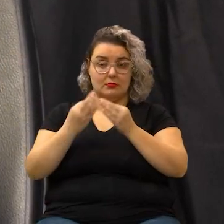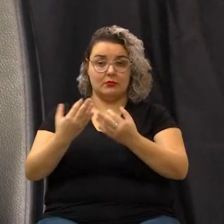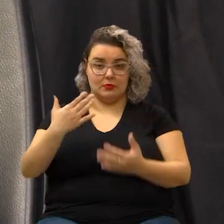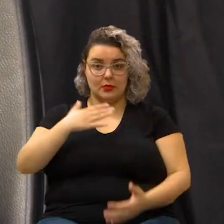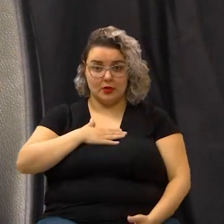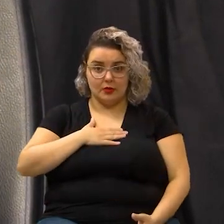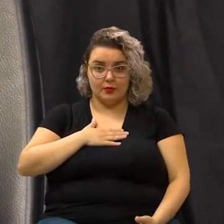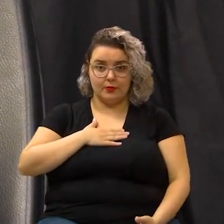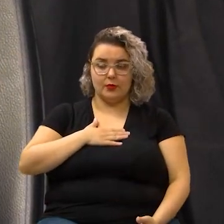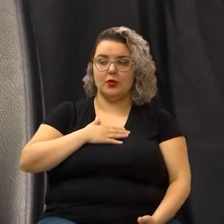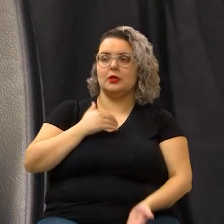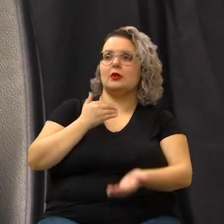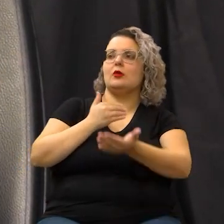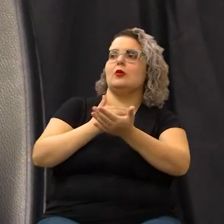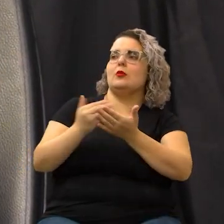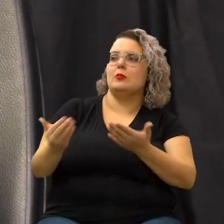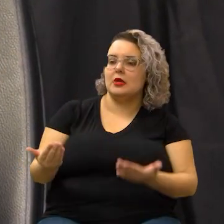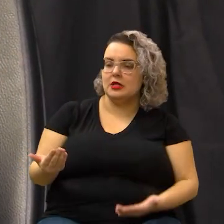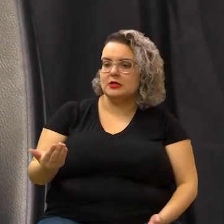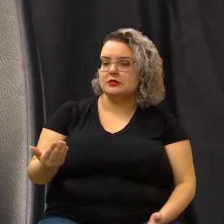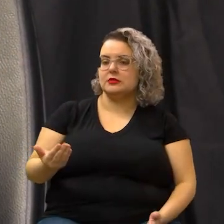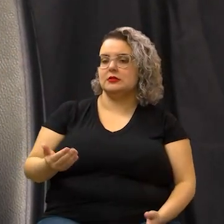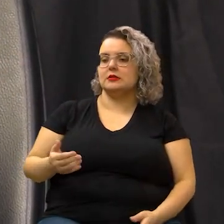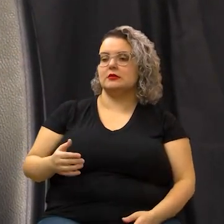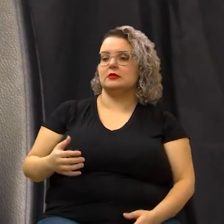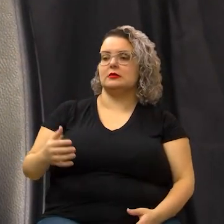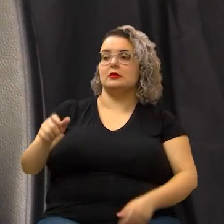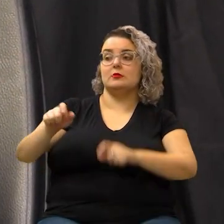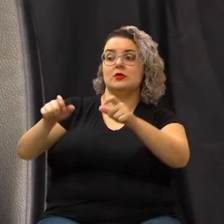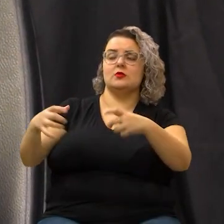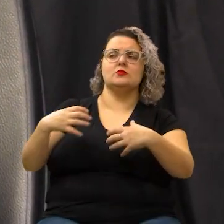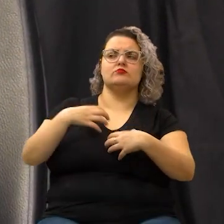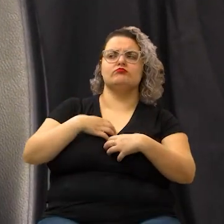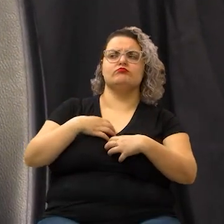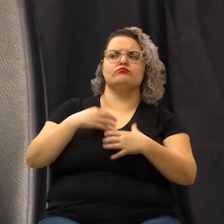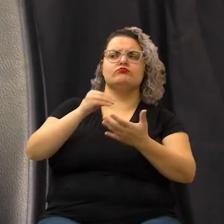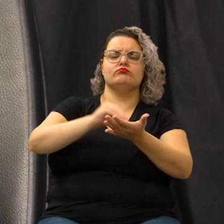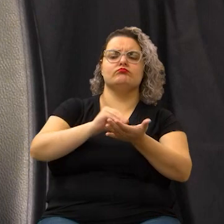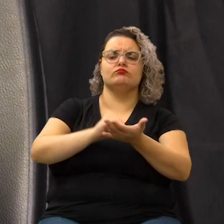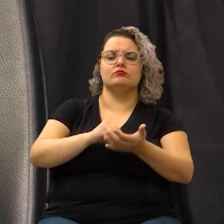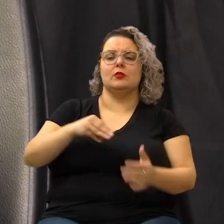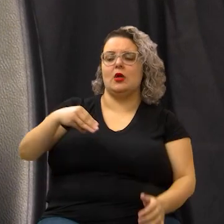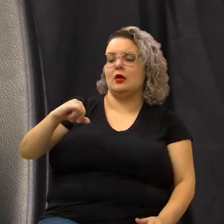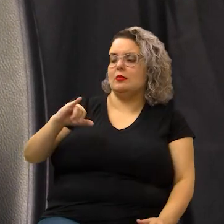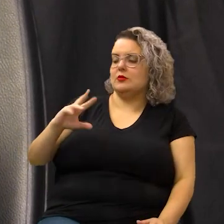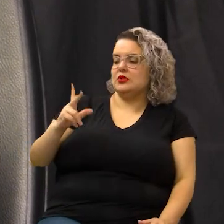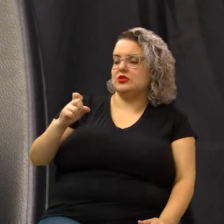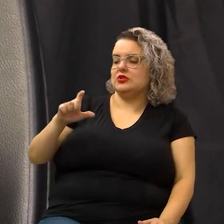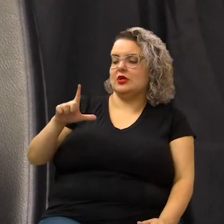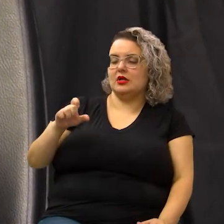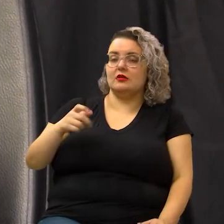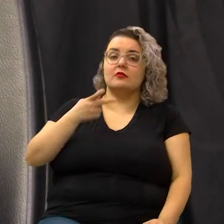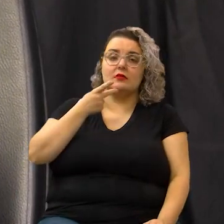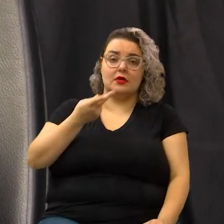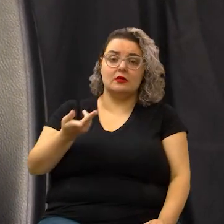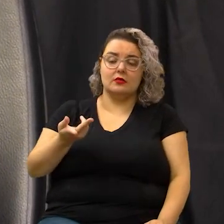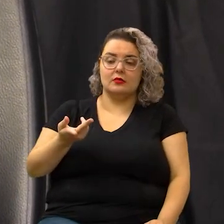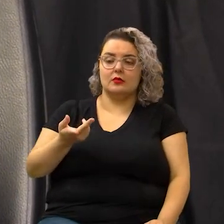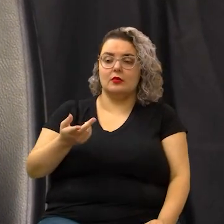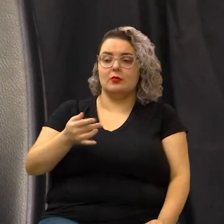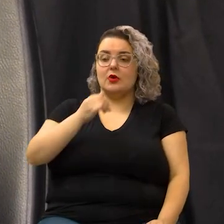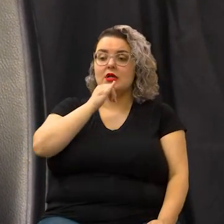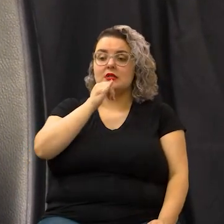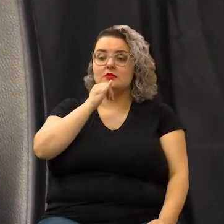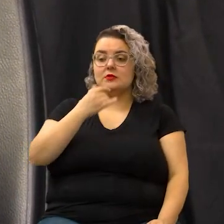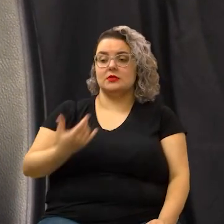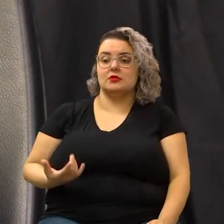dentro da minha família. Sim. Então, eu comecei a ocupar. E aí a galera sentiu muita falta. Igual a Michele falou aqui, né,